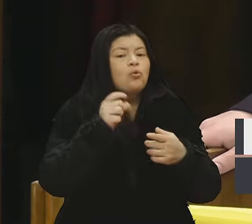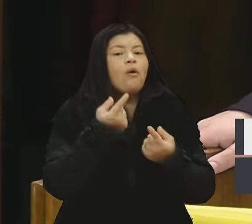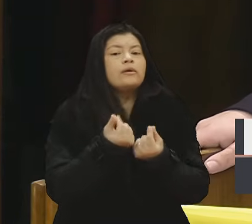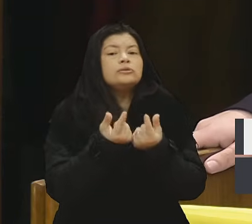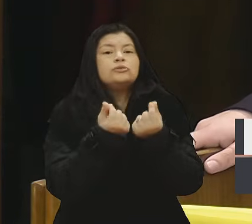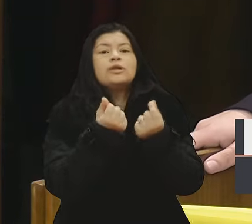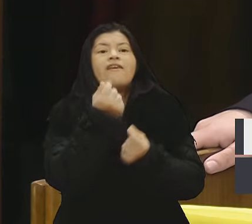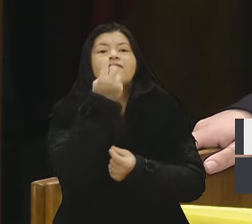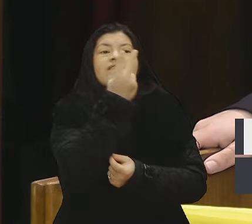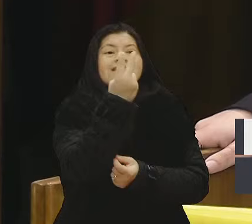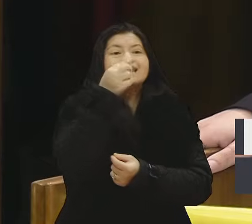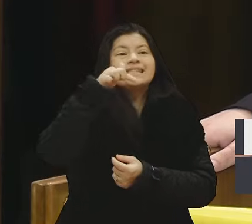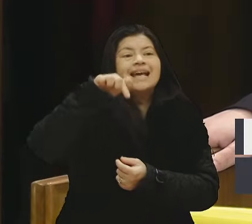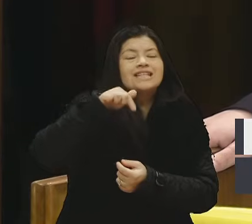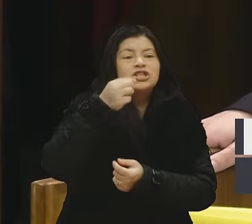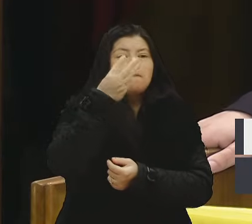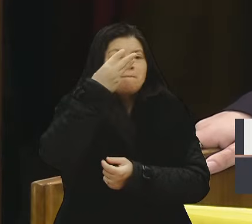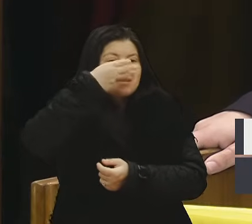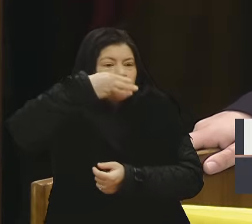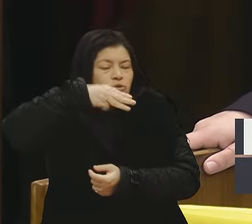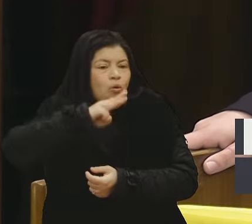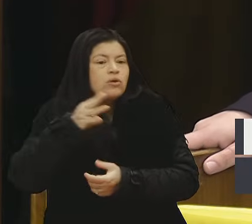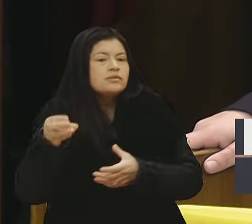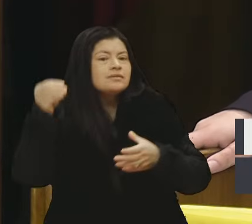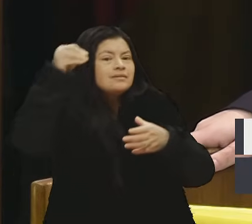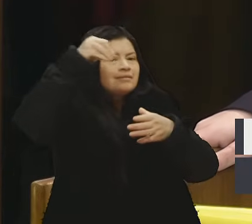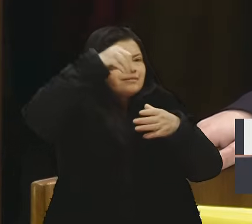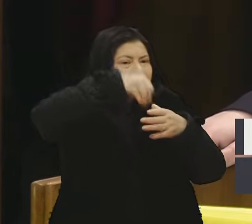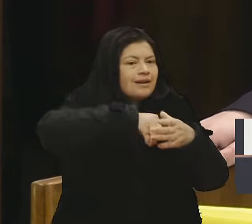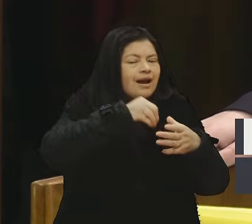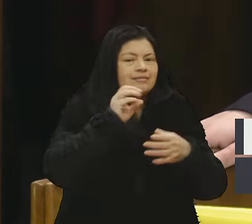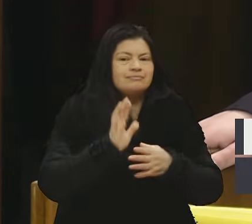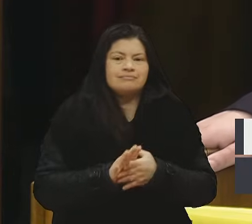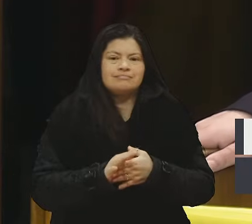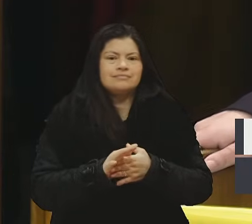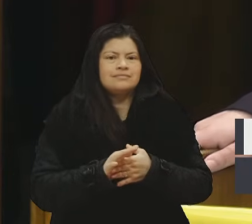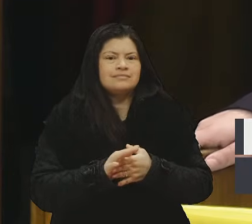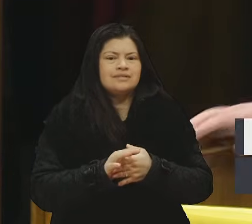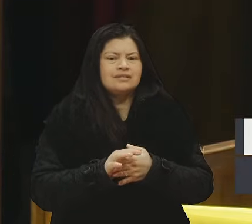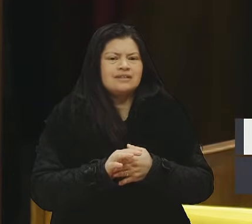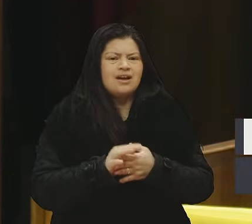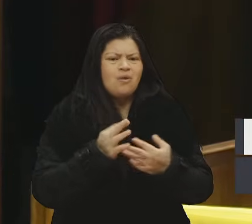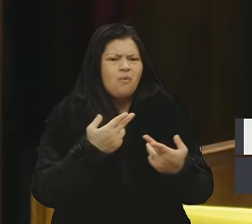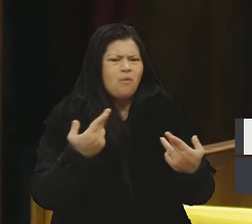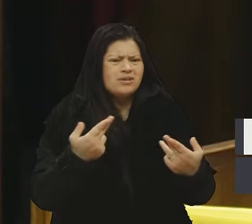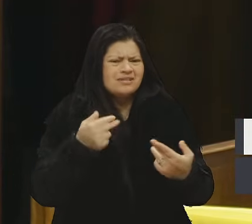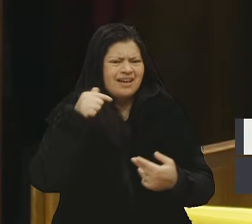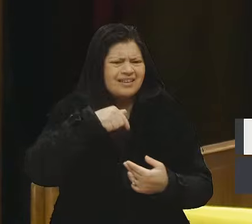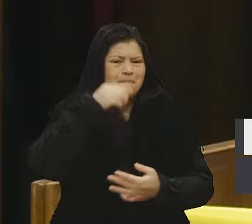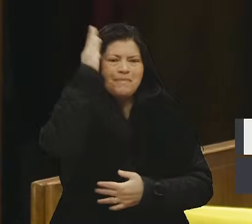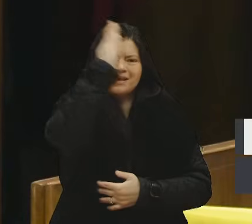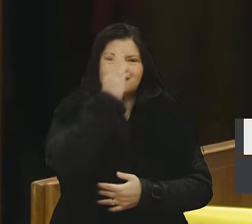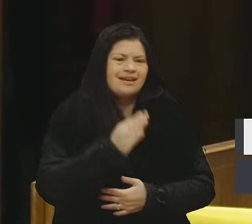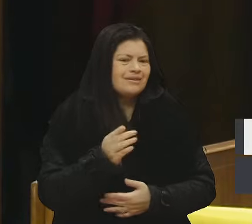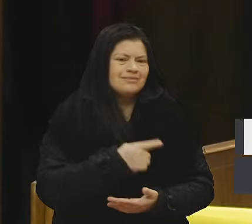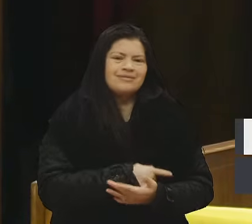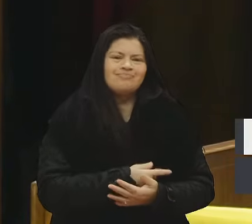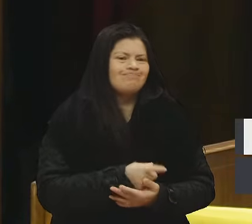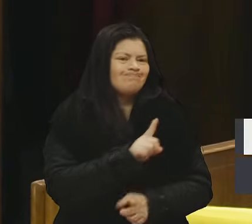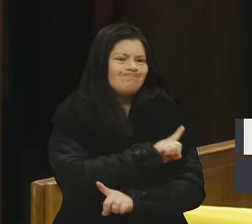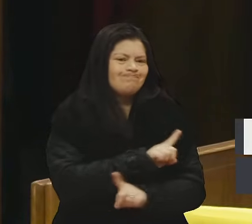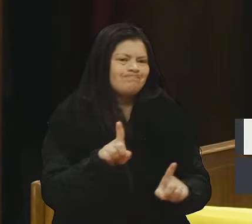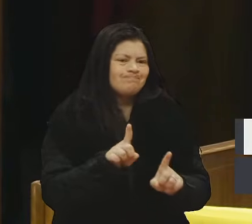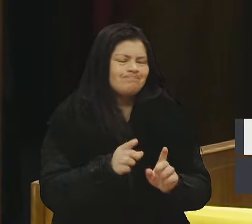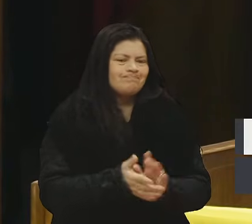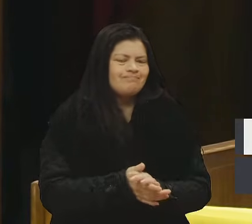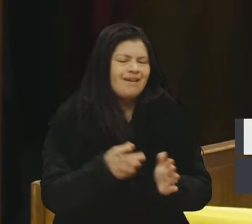27 milhões de reais de garantia para entrar nesse negócio. Esse negócio não é feito para brasileiro, tá? Começa por aí.